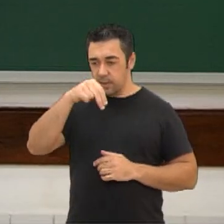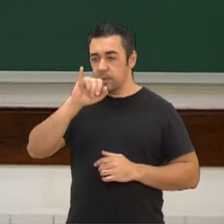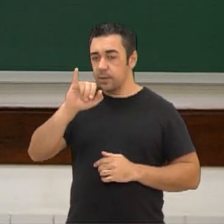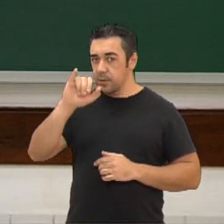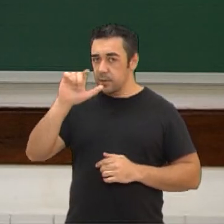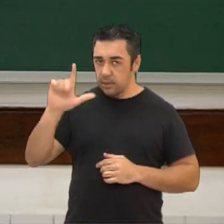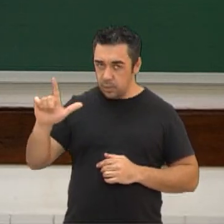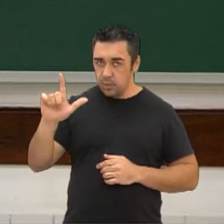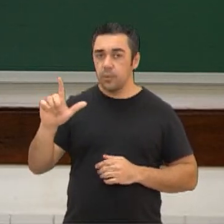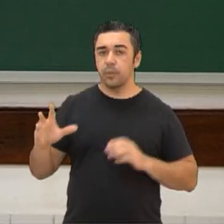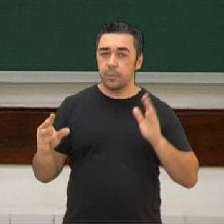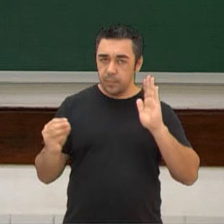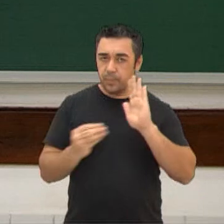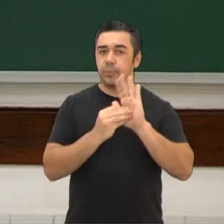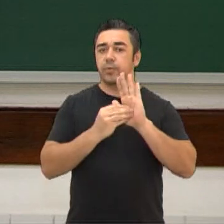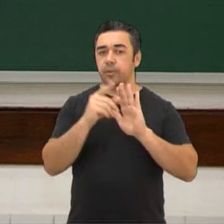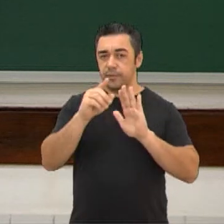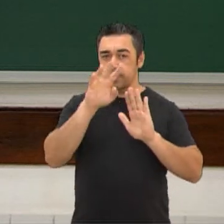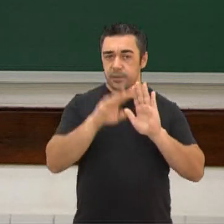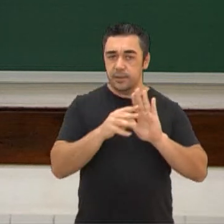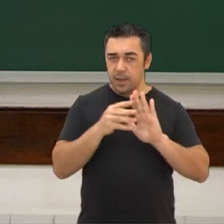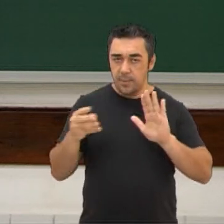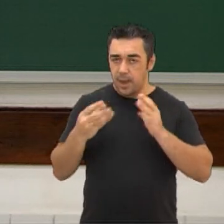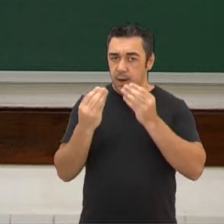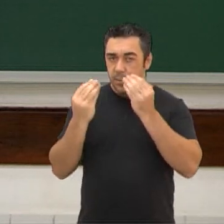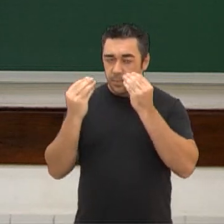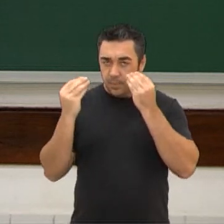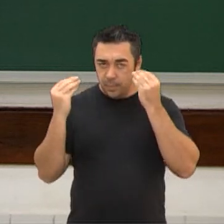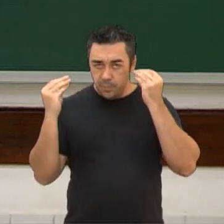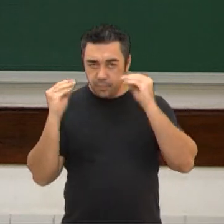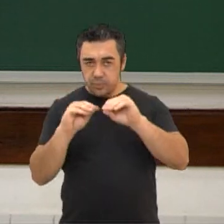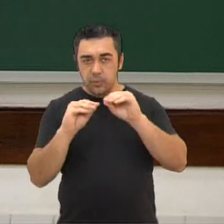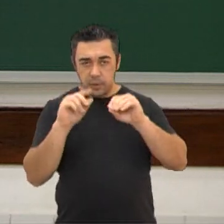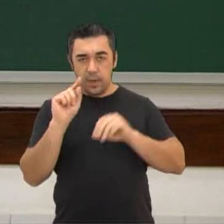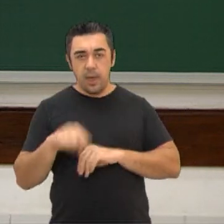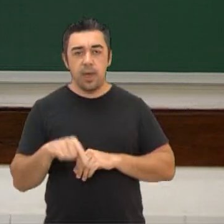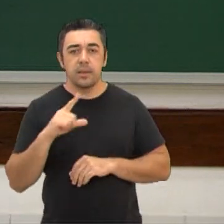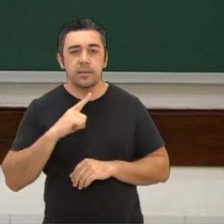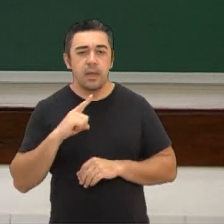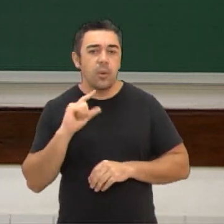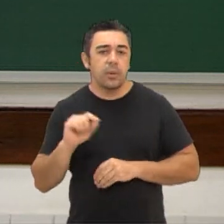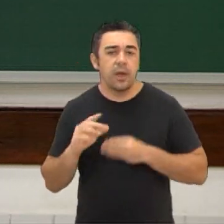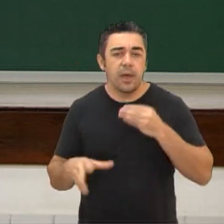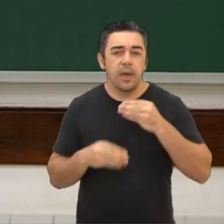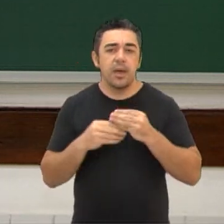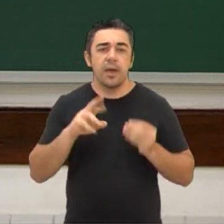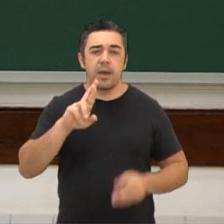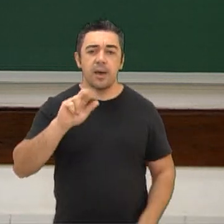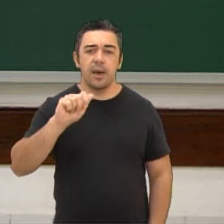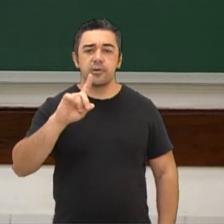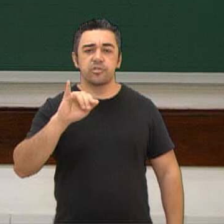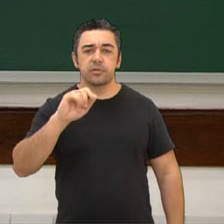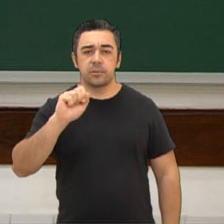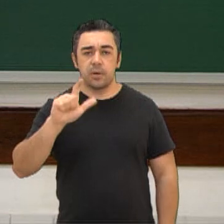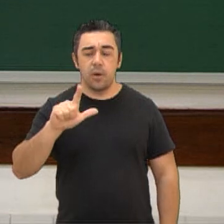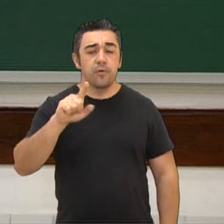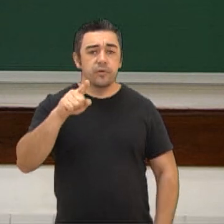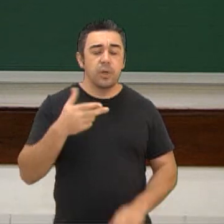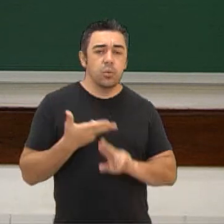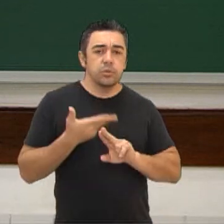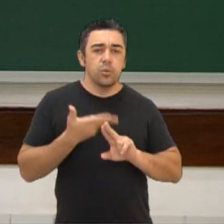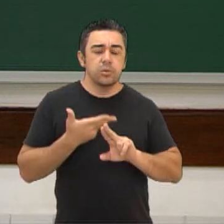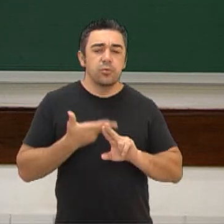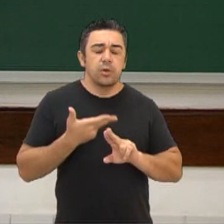aquela tabelinha onde você anota os radicais para você sempre consultar, é bacana, porque quanto mais você utiliza essa tabelinha, quanto mais